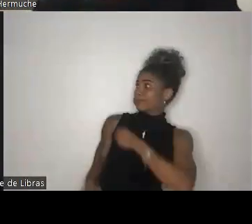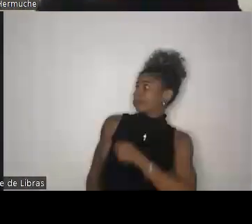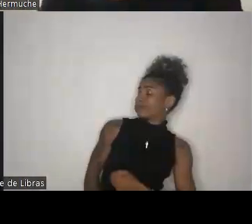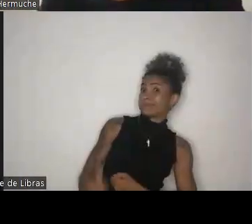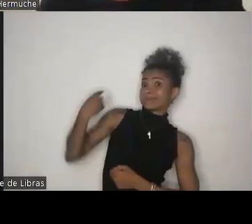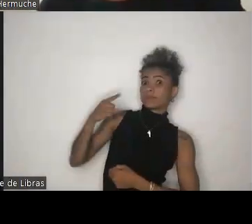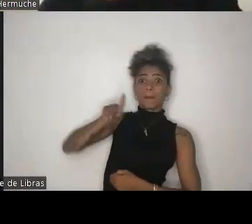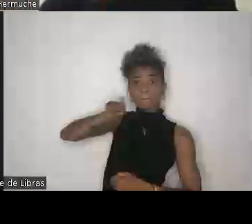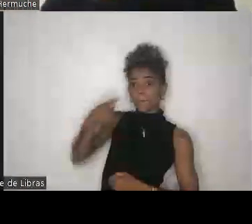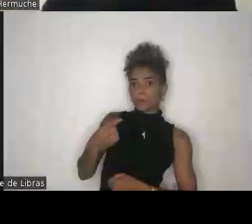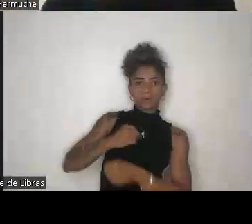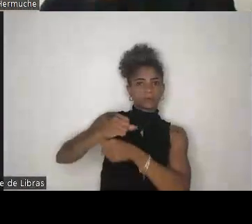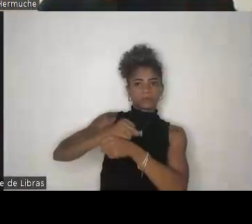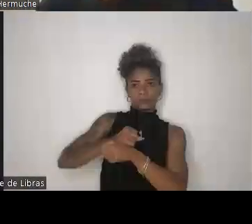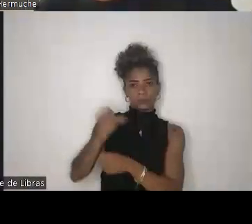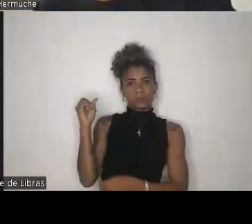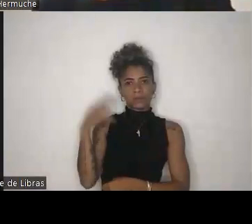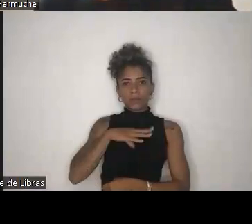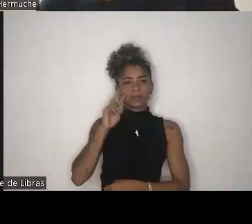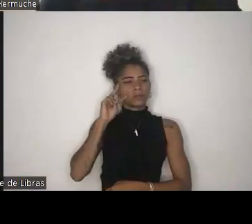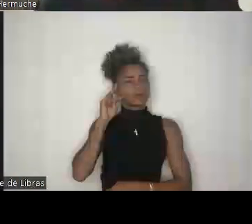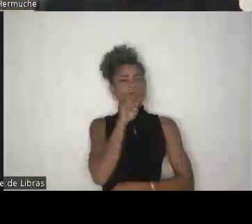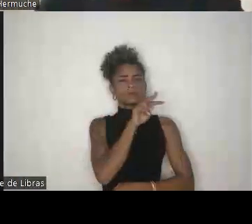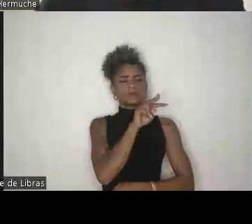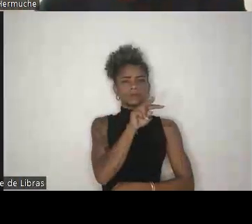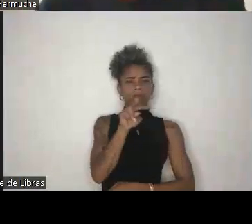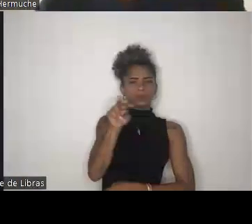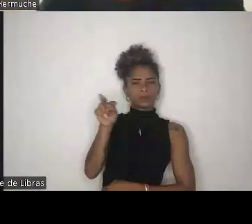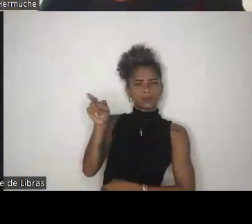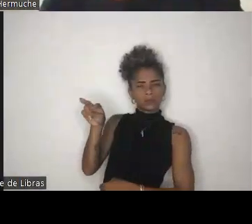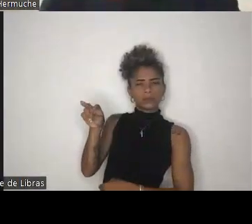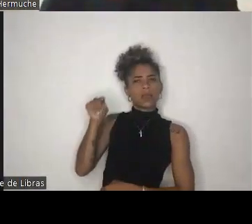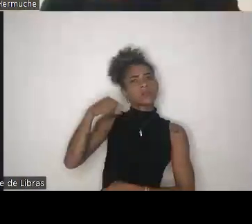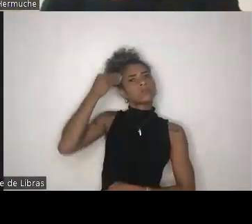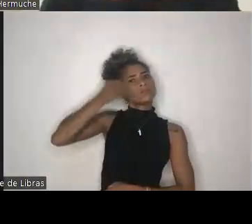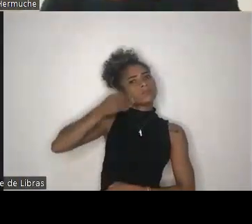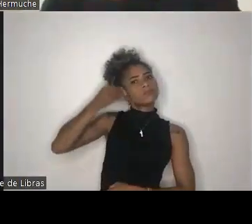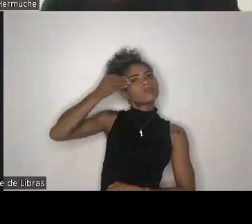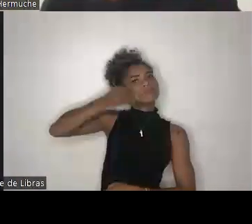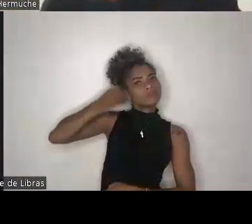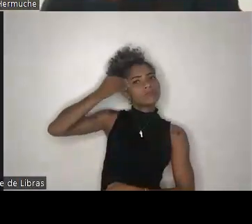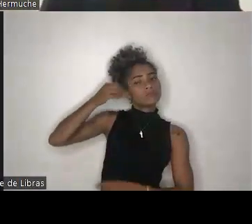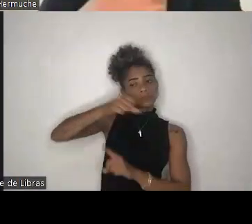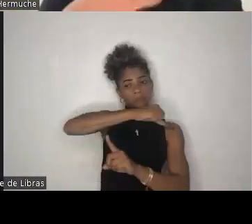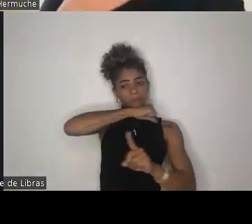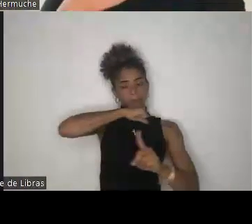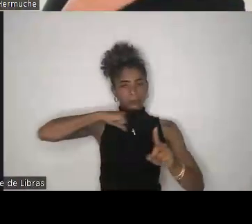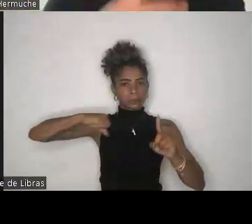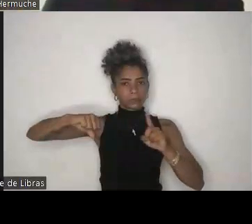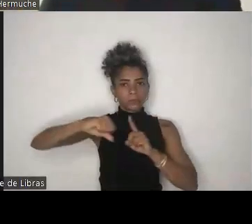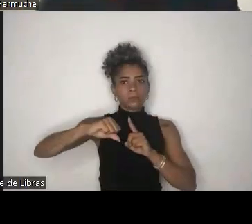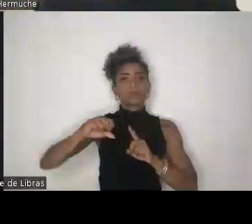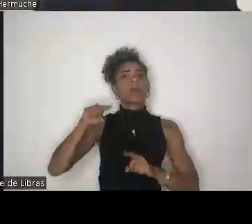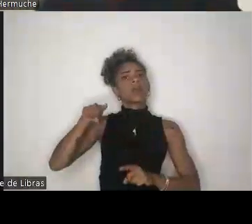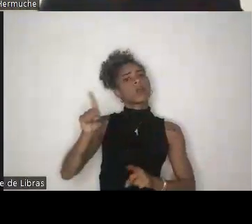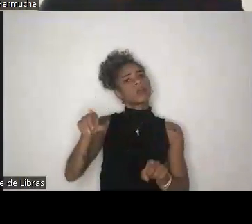a gente constantemente passa por essas essas experiências na sociedade e